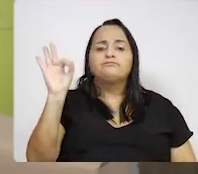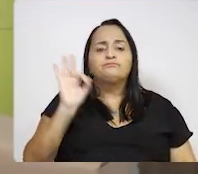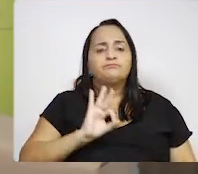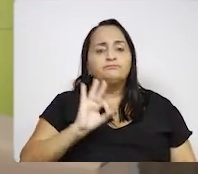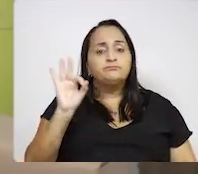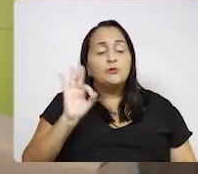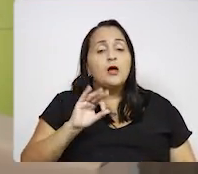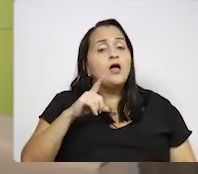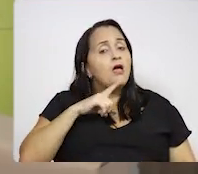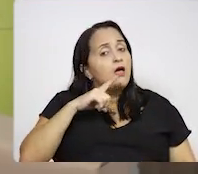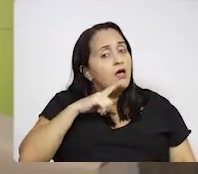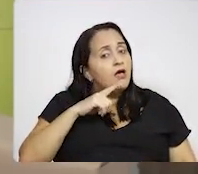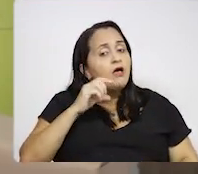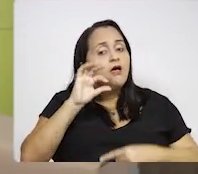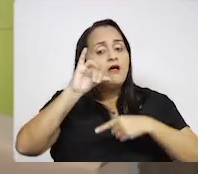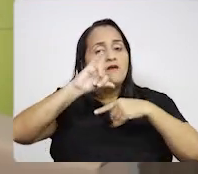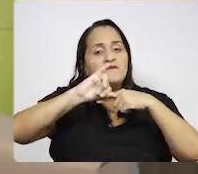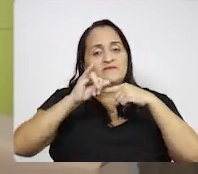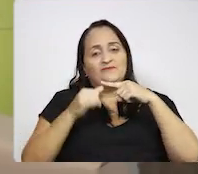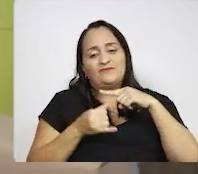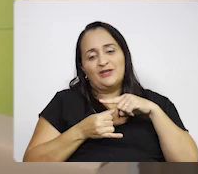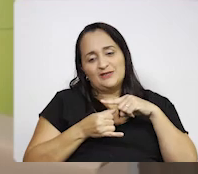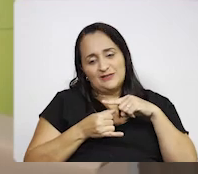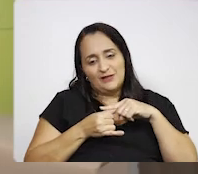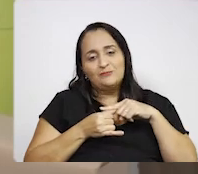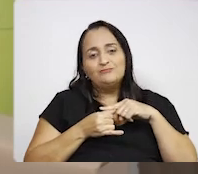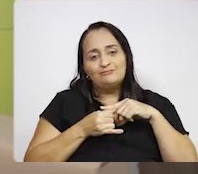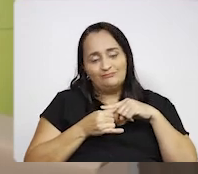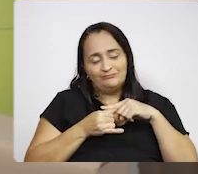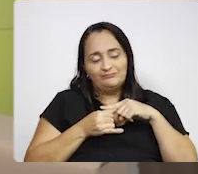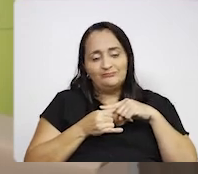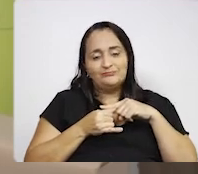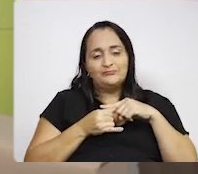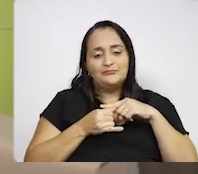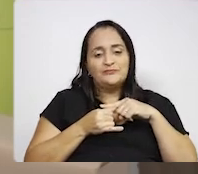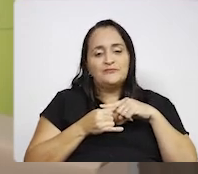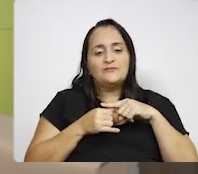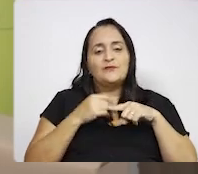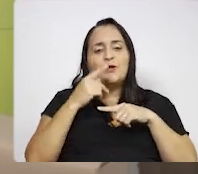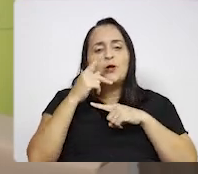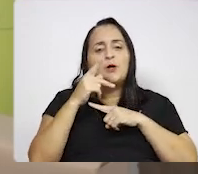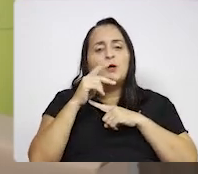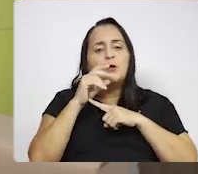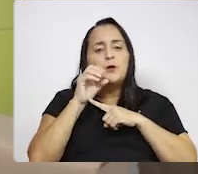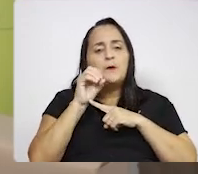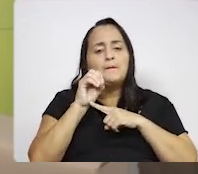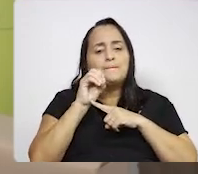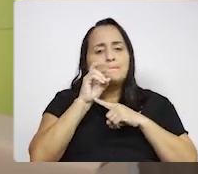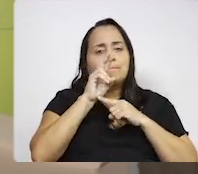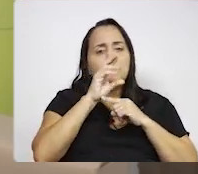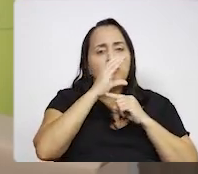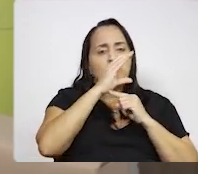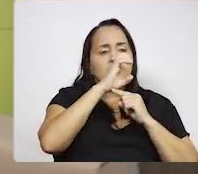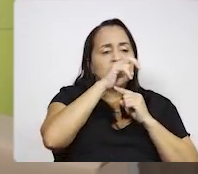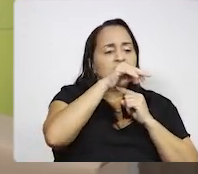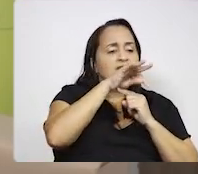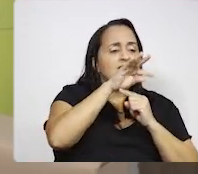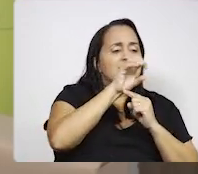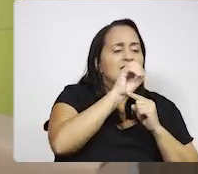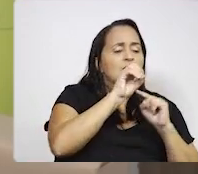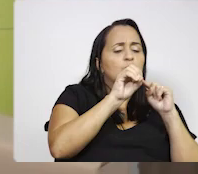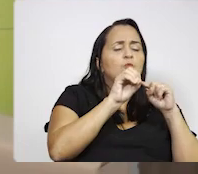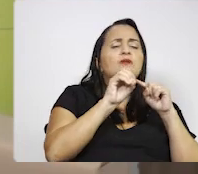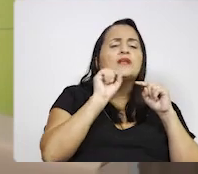fração, que é a fração da porcentagem. Então, porcento refere-se